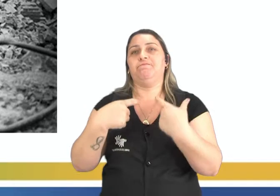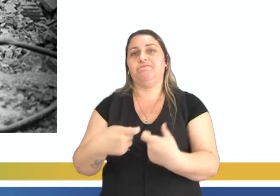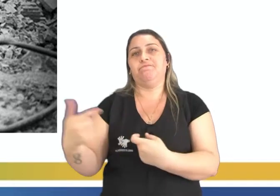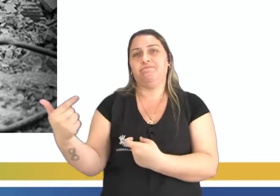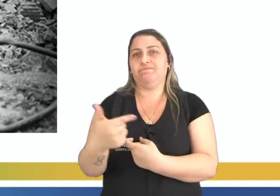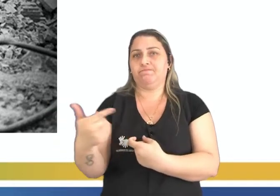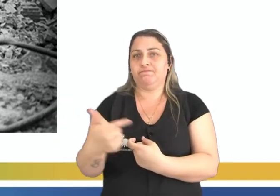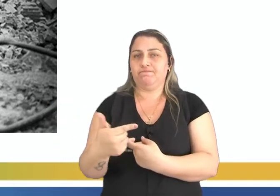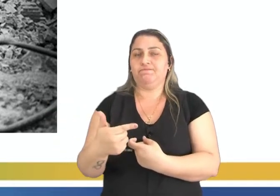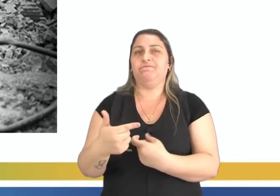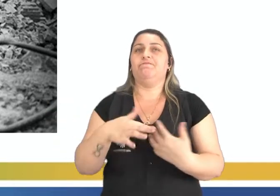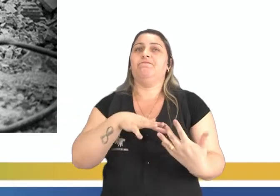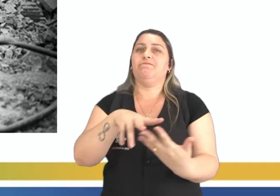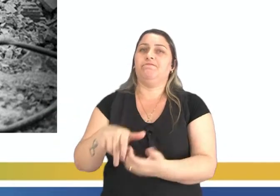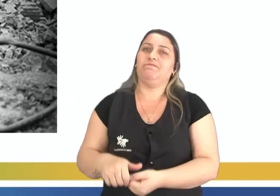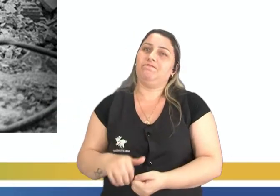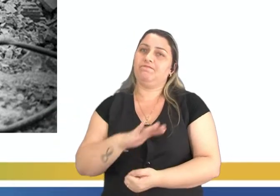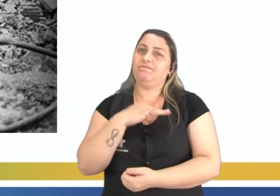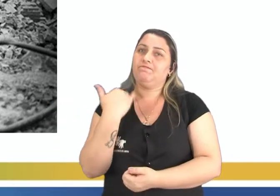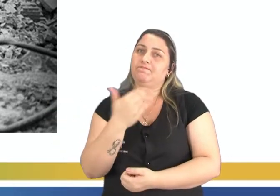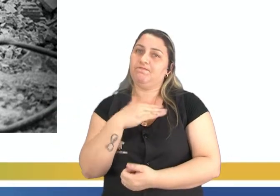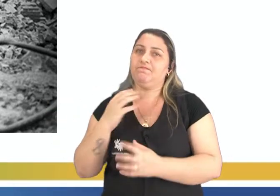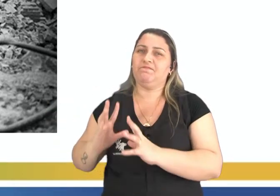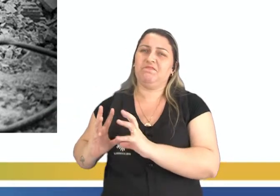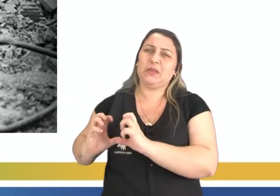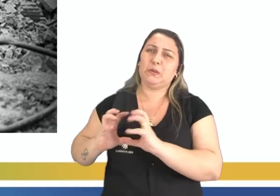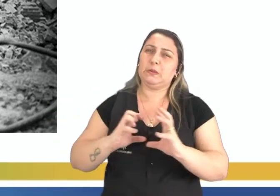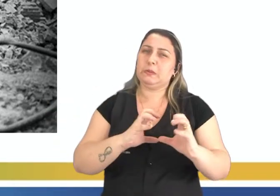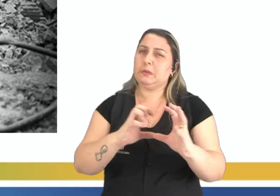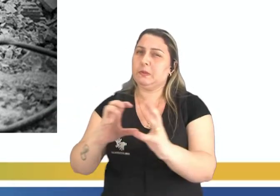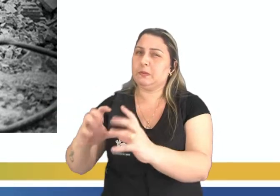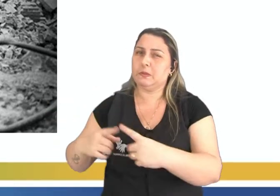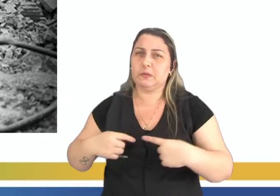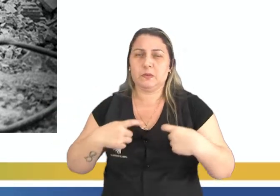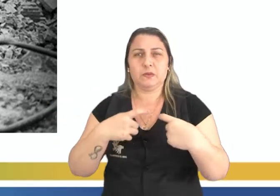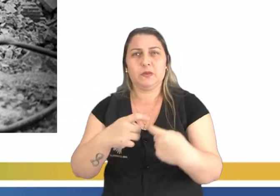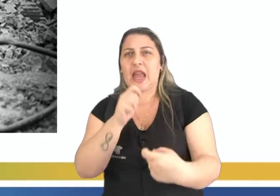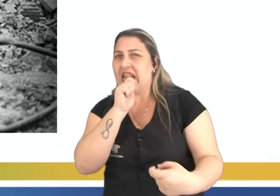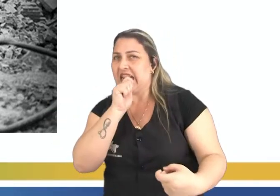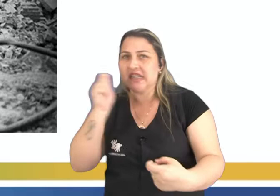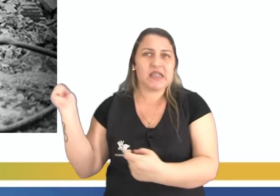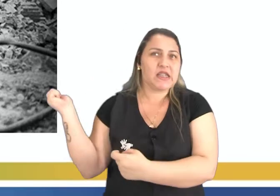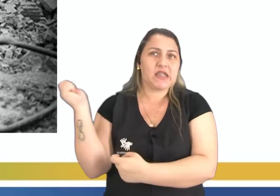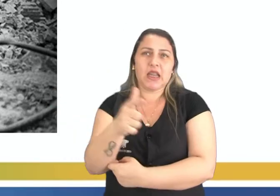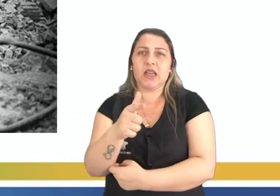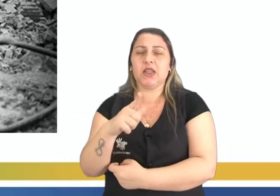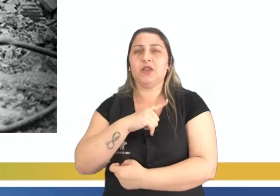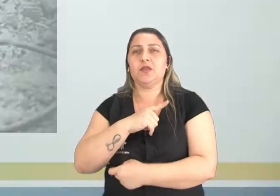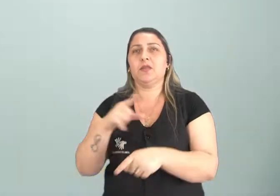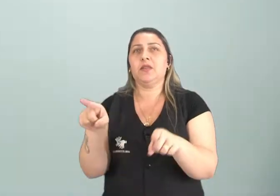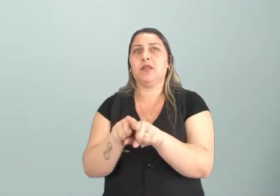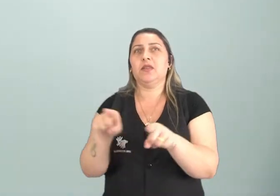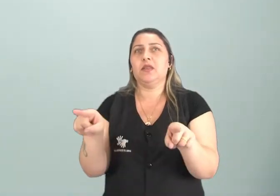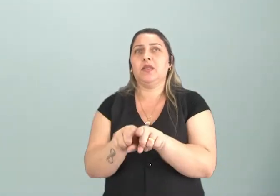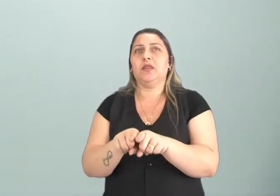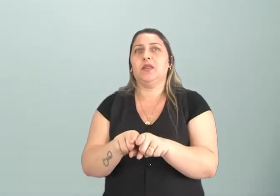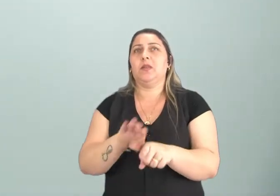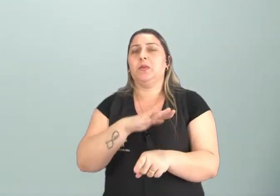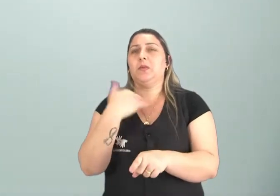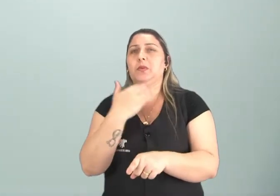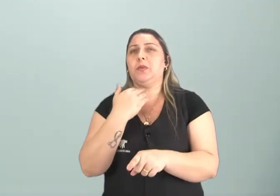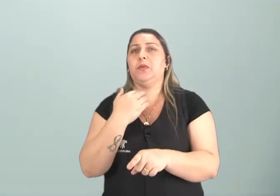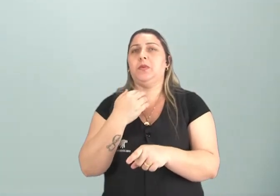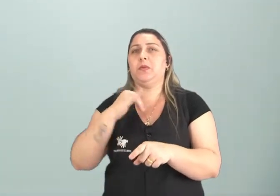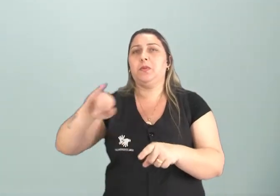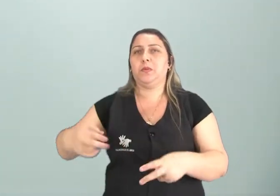que, mesmo com todos os saldos de mortos em conflitos, em batalhas, os lançamentos das bombas, tiveram também o extermínio de diversos